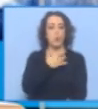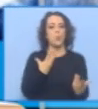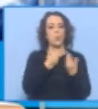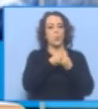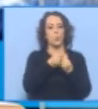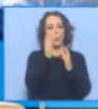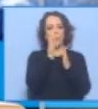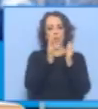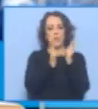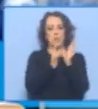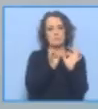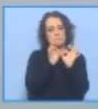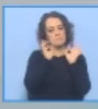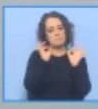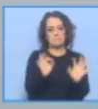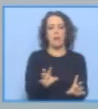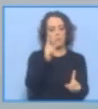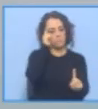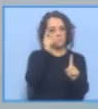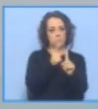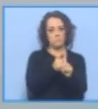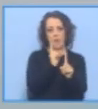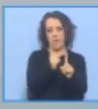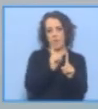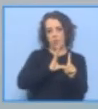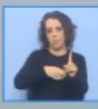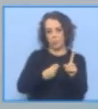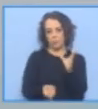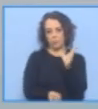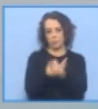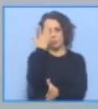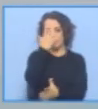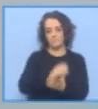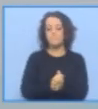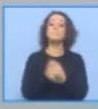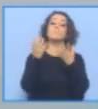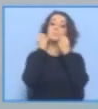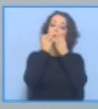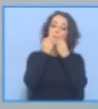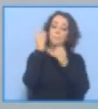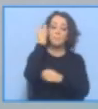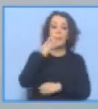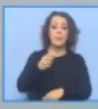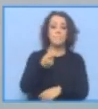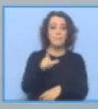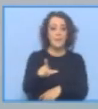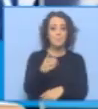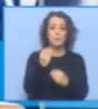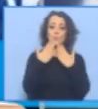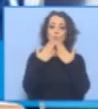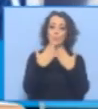Amor semelhante ao de Cristo, que é isso que funda o mundo, a nossa criação. Muito bem, Padre Miguel Ribeiro, muito obrigado por